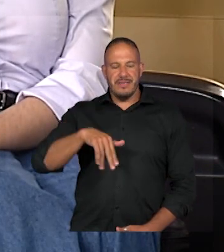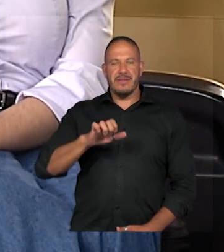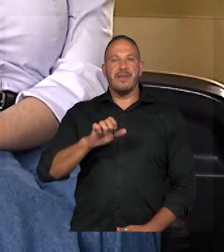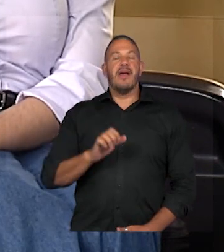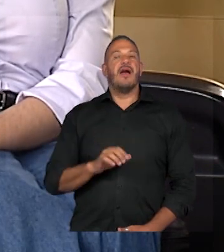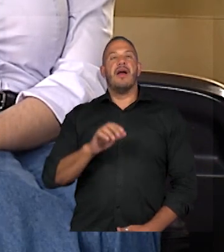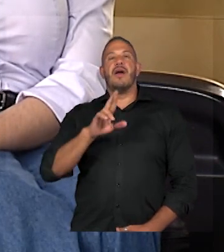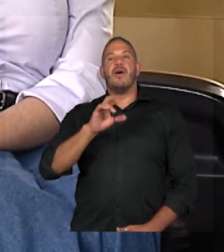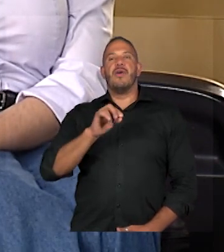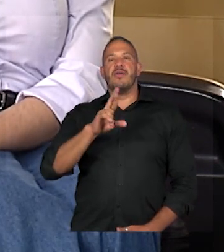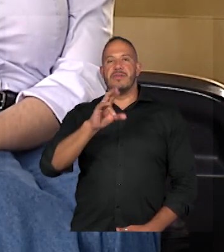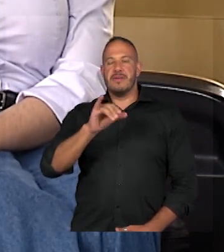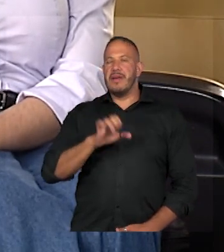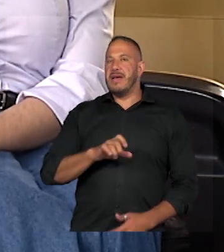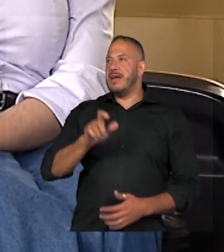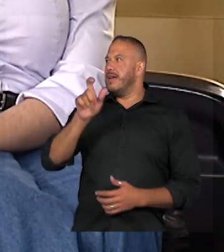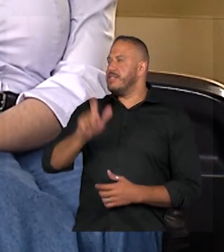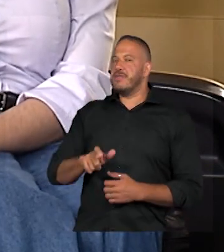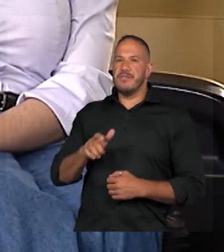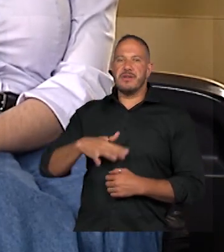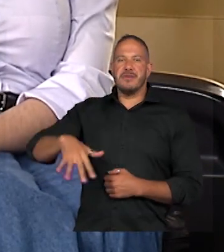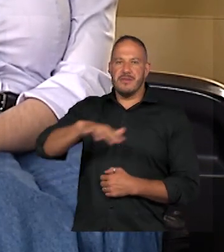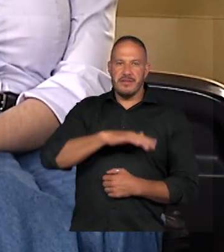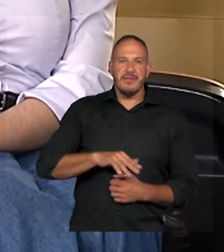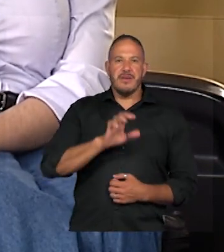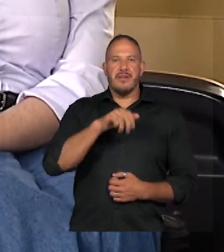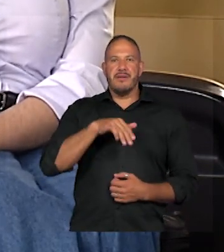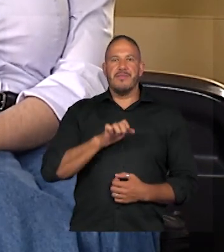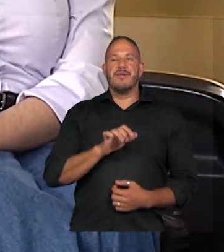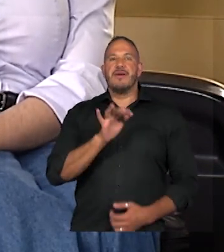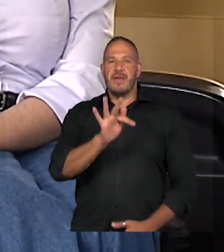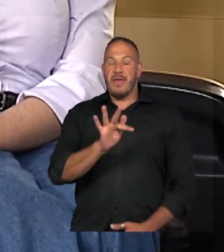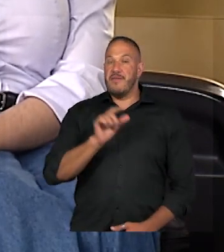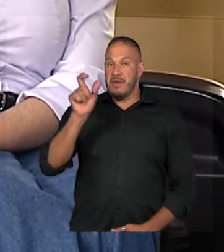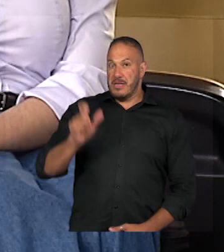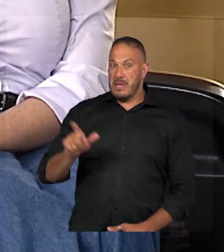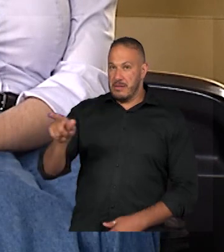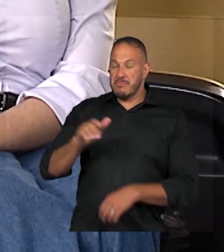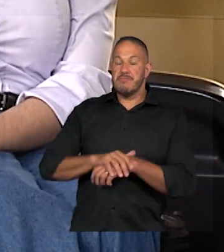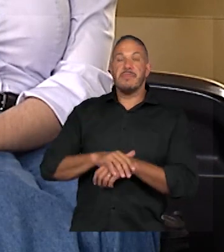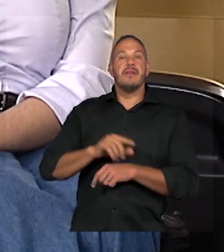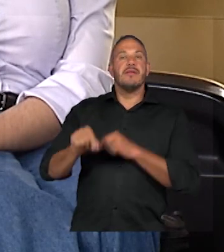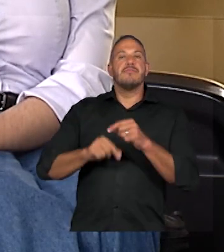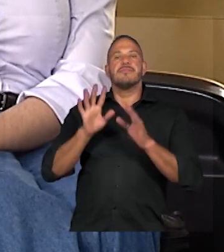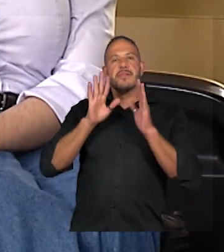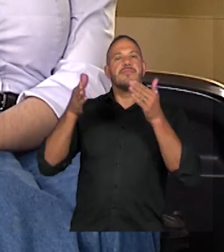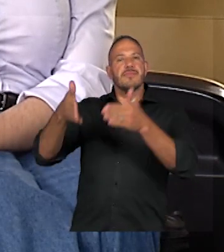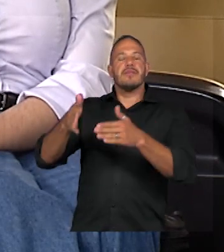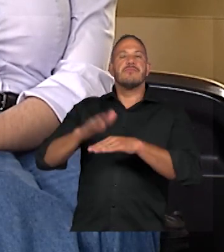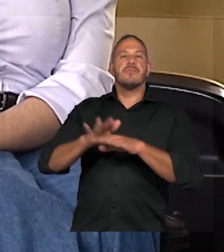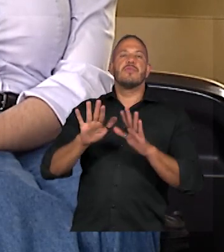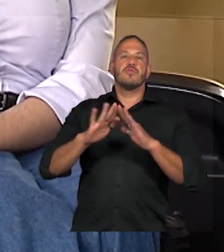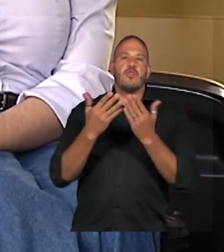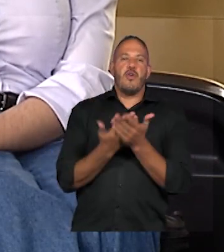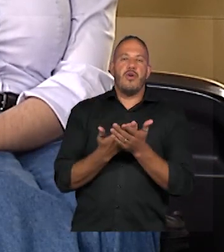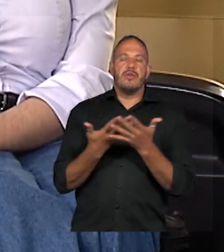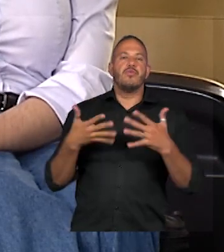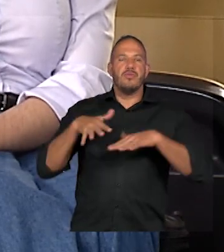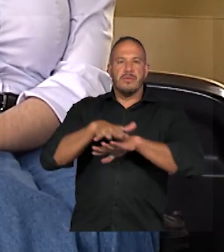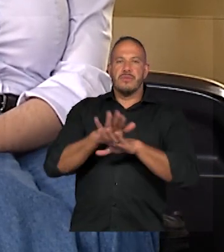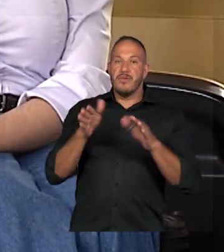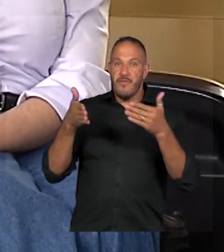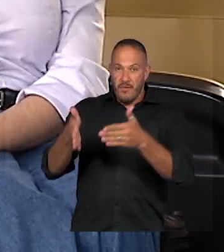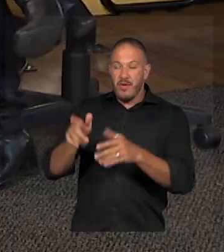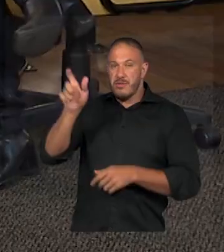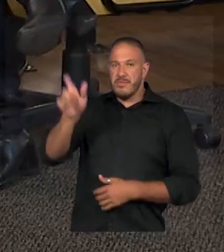é diretora da EMEF Cândida Dora. Ela é especialista em escola inclusiva voltada para